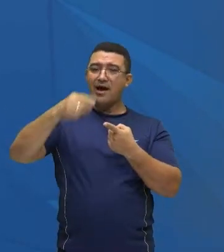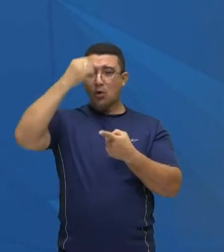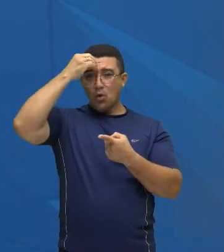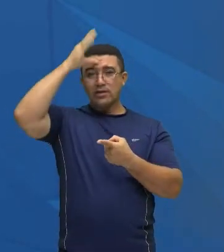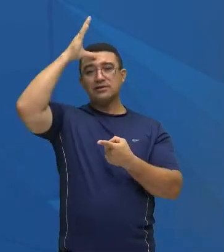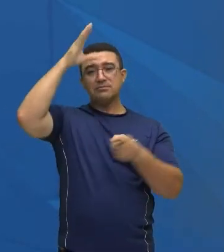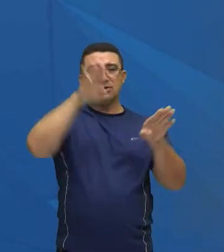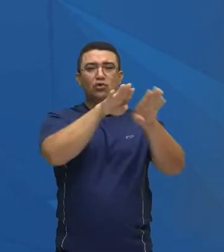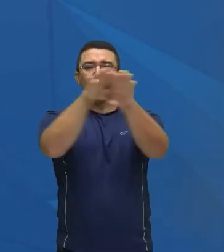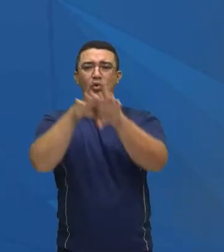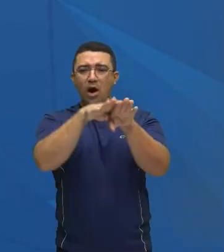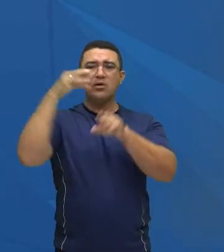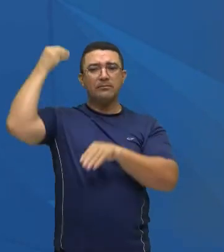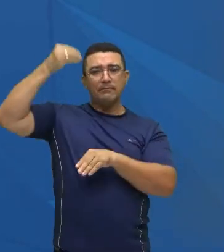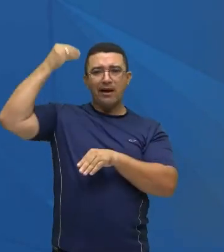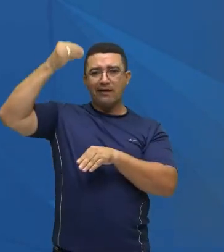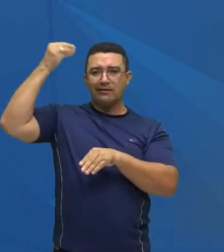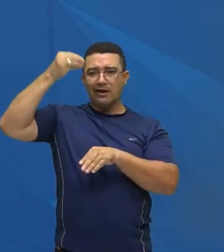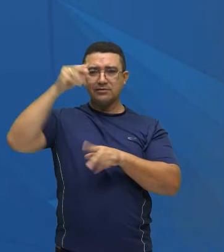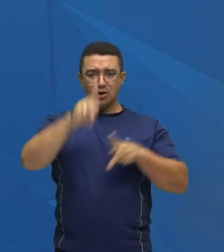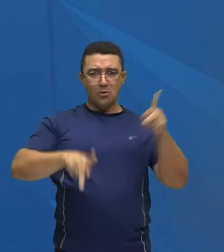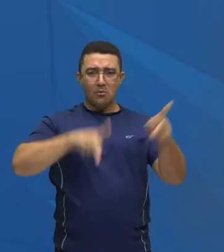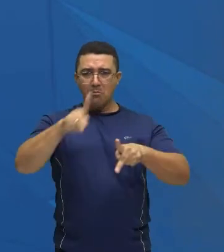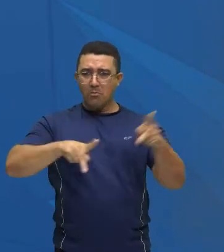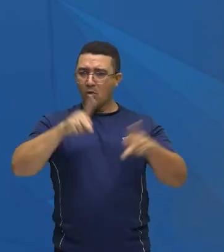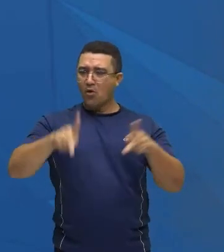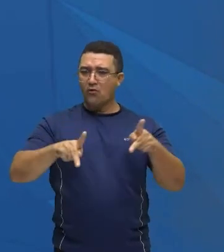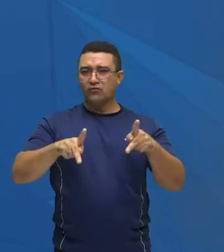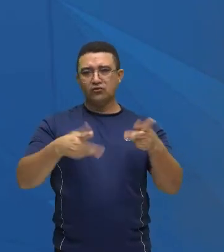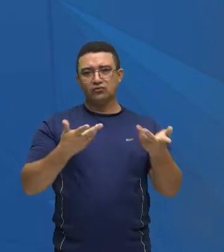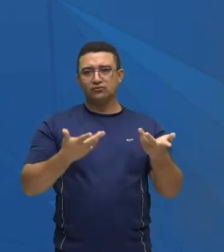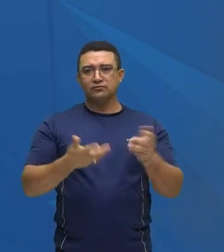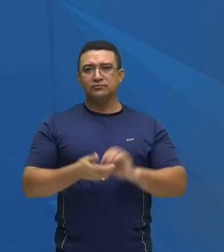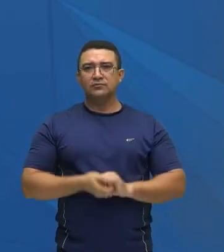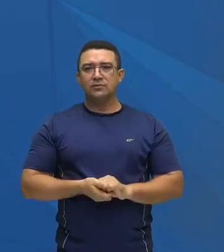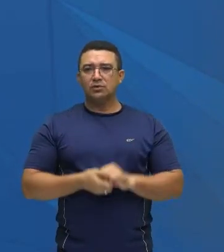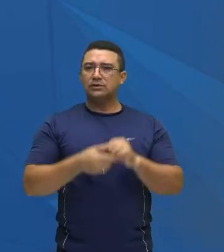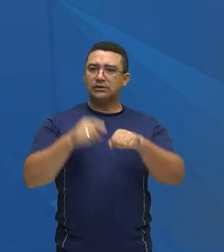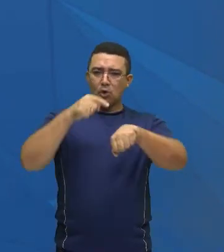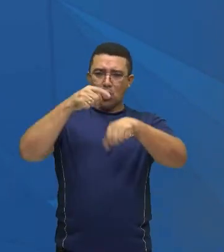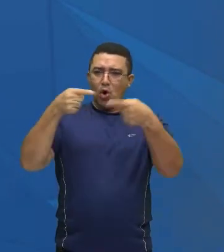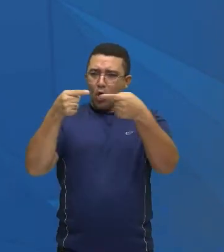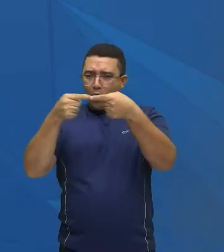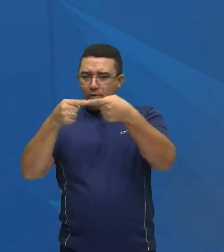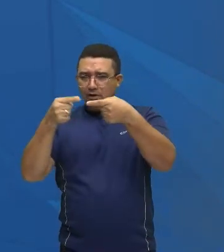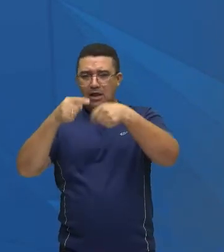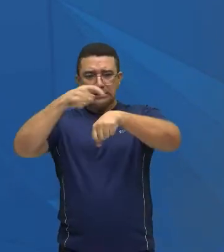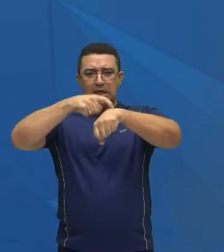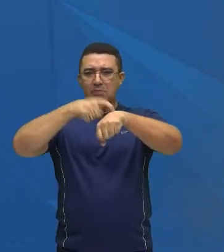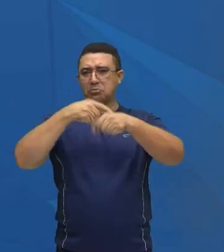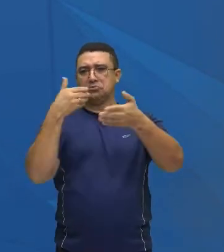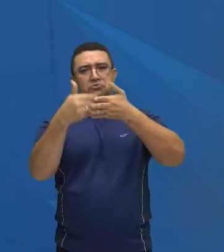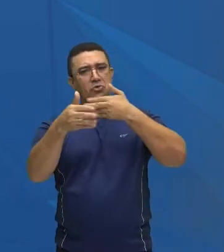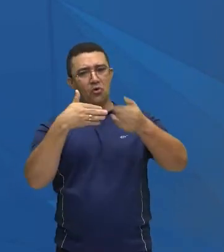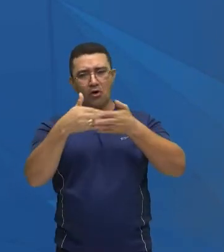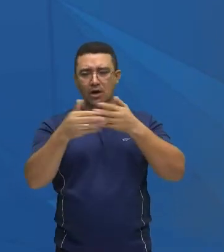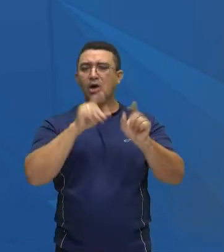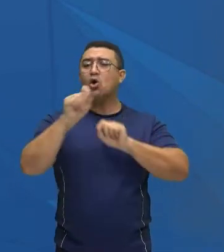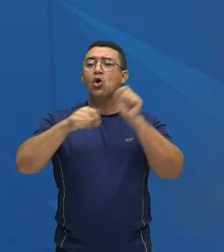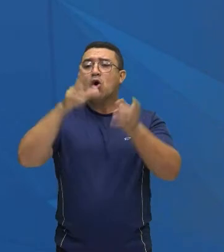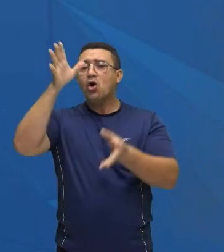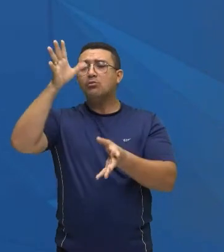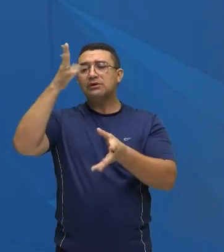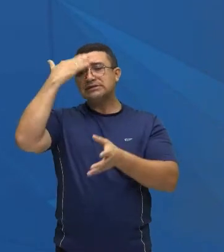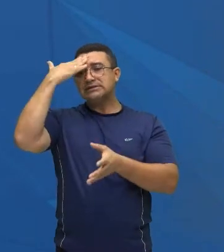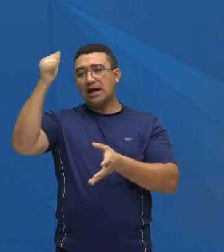numa experiência que é atemporal. Então, como é que a gente faz para saber se esse ditado popular